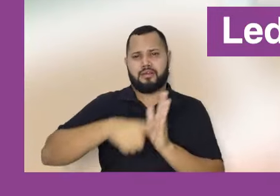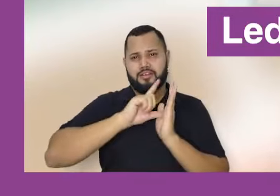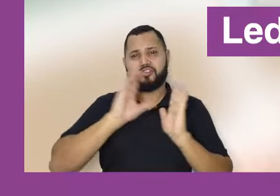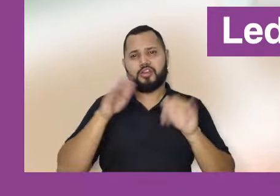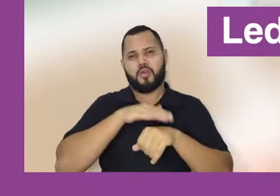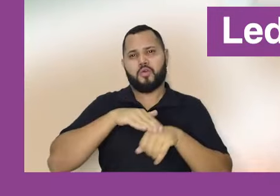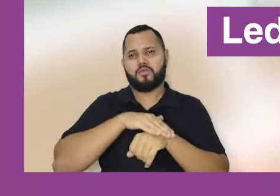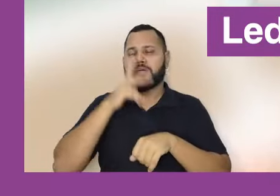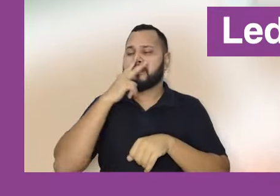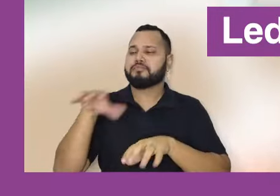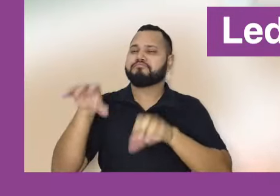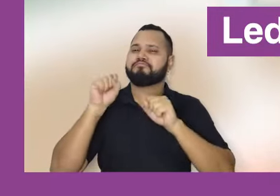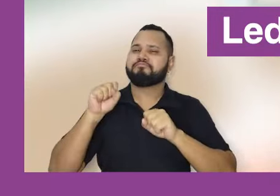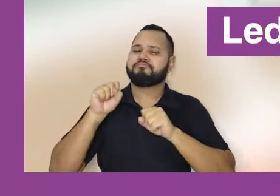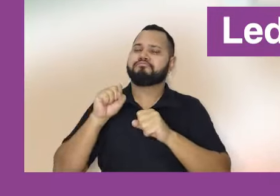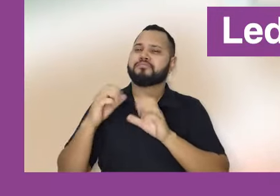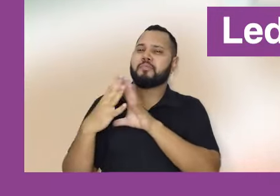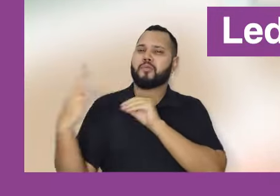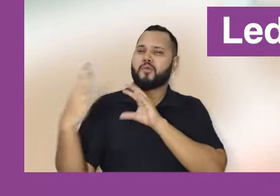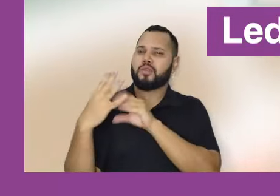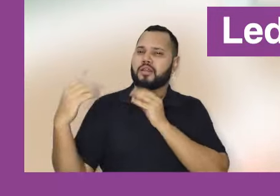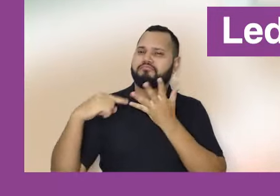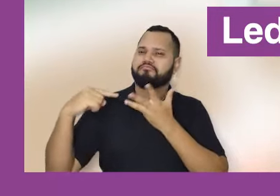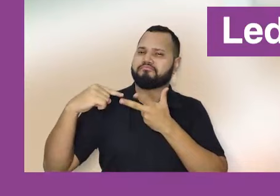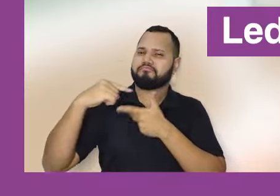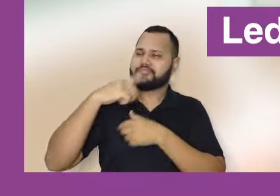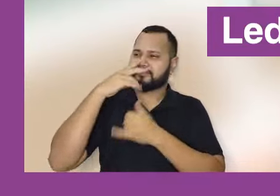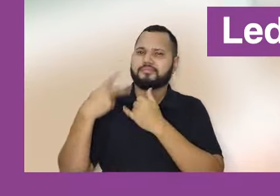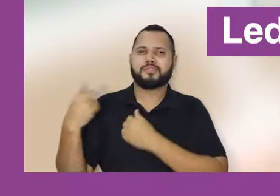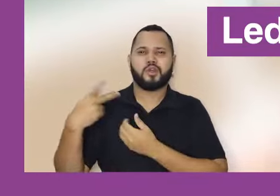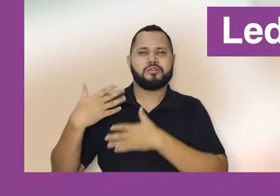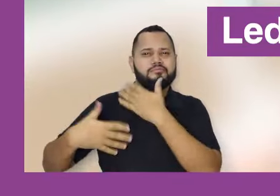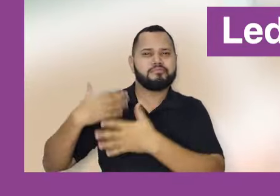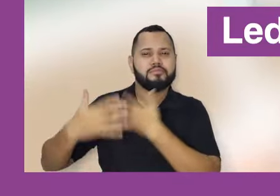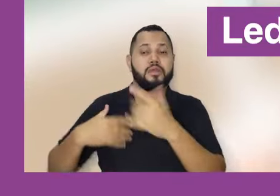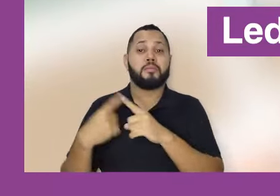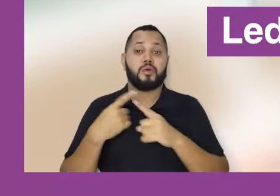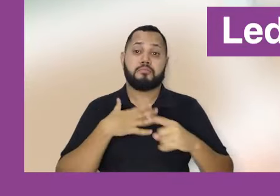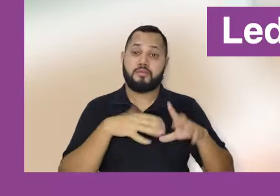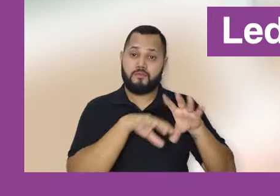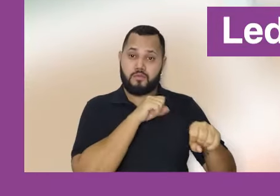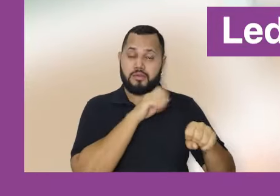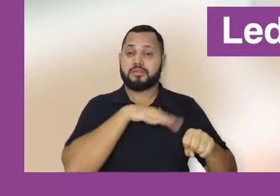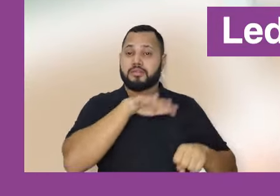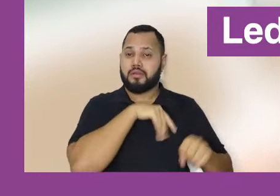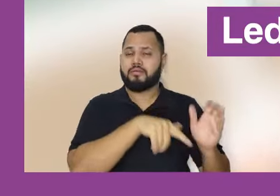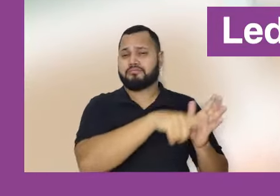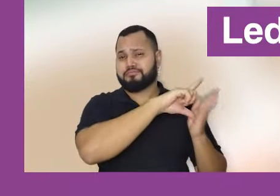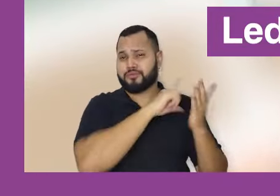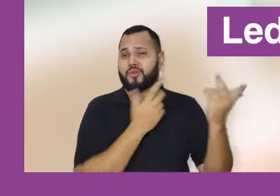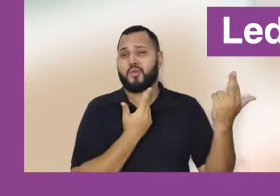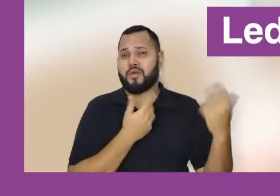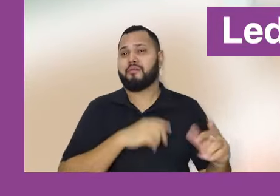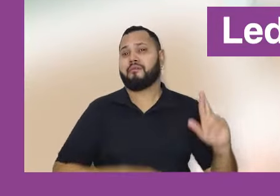tem conversado do quanto você me inspira tem algumas coisas similares na nossa trajetória porque a minha formação a minha área de origem